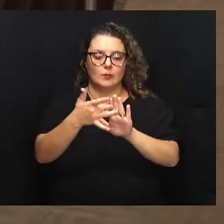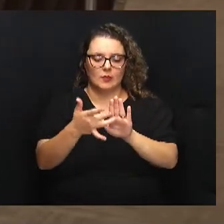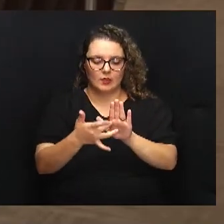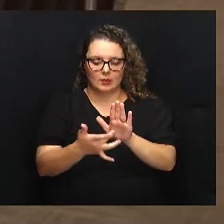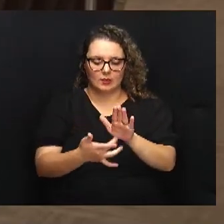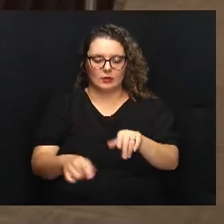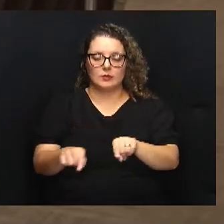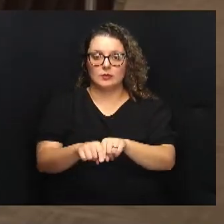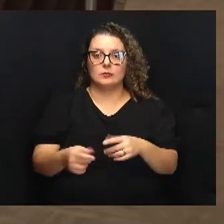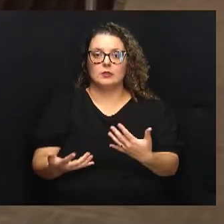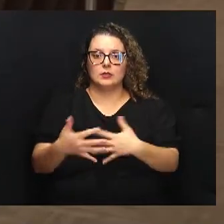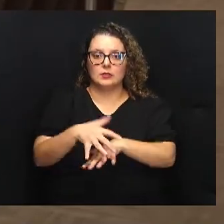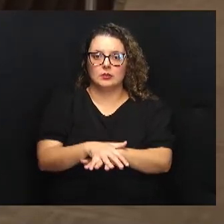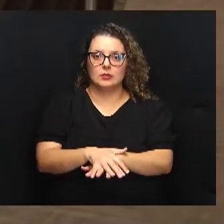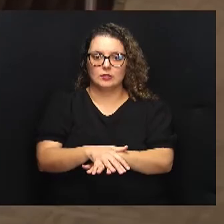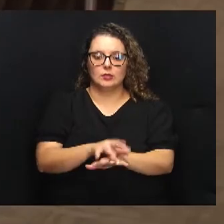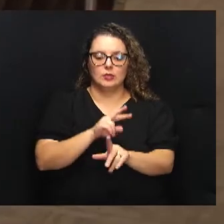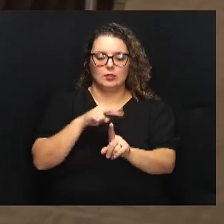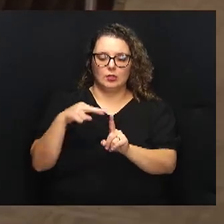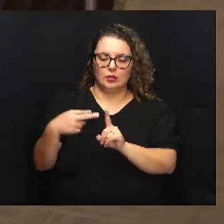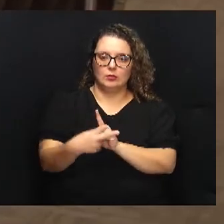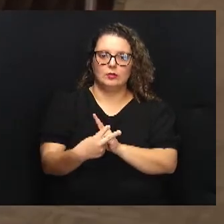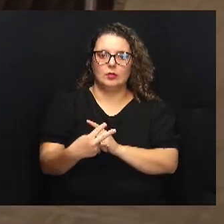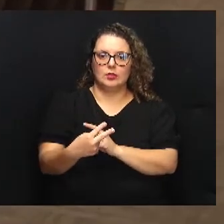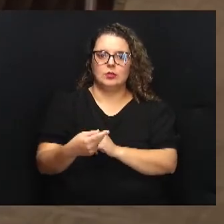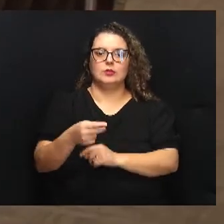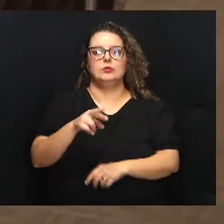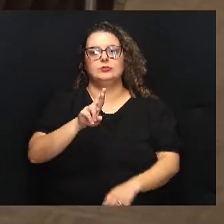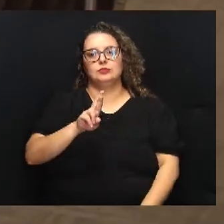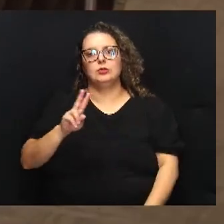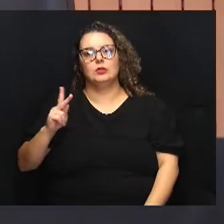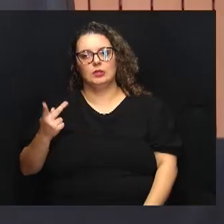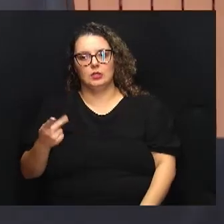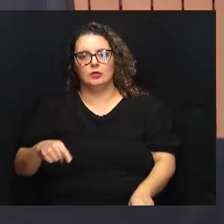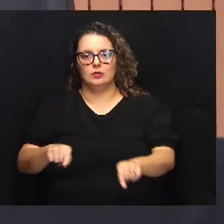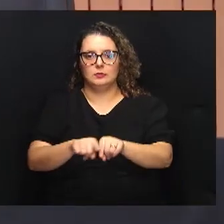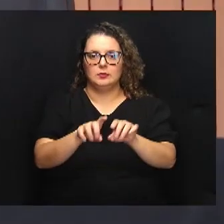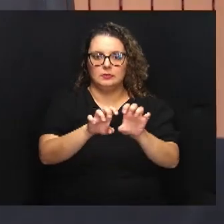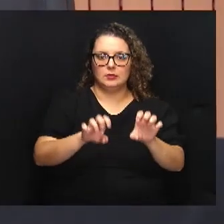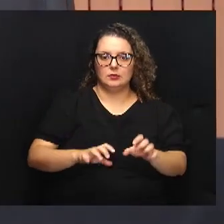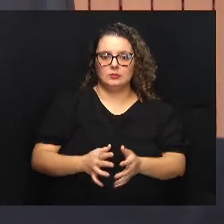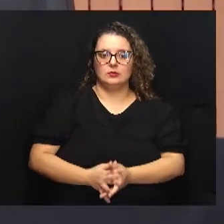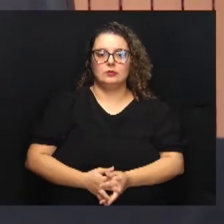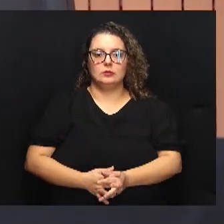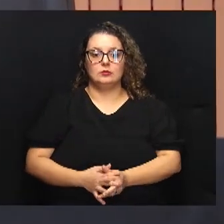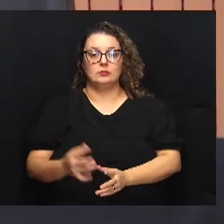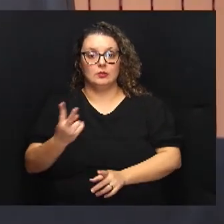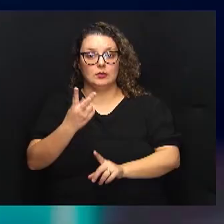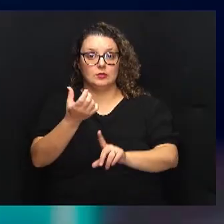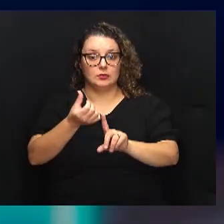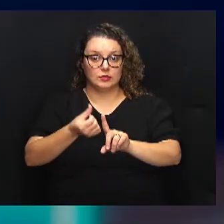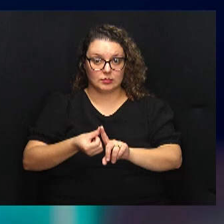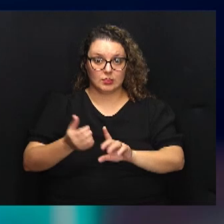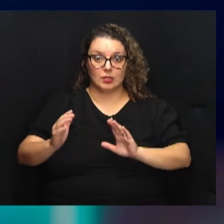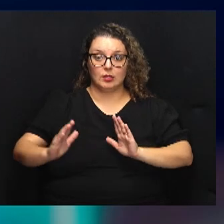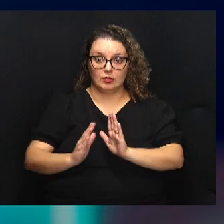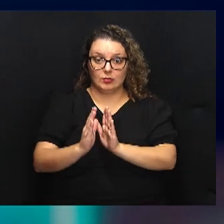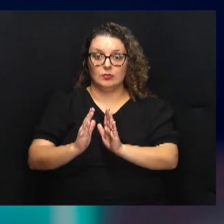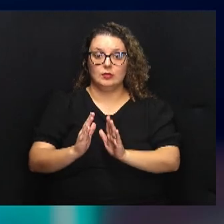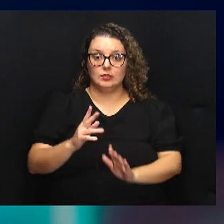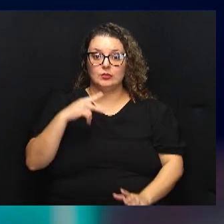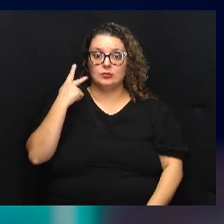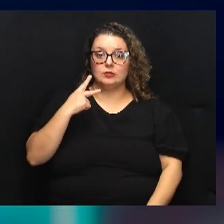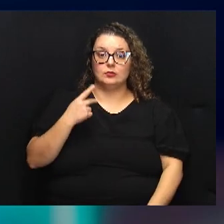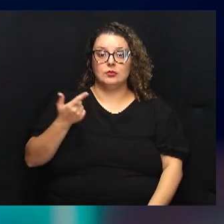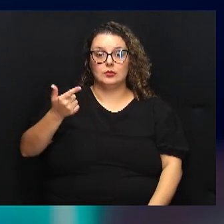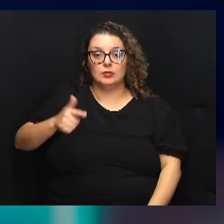da inclusão, tanto do ponto de vista de recurso humano como também estrutural. Para o segundo semestre, a Frente Parlamentar vai manter